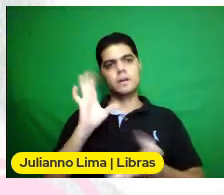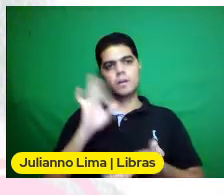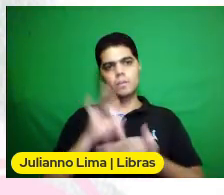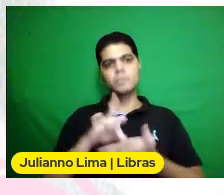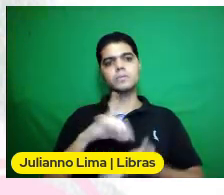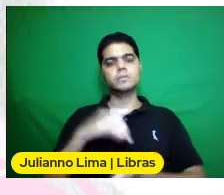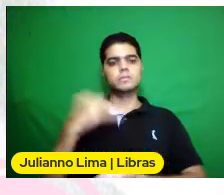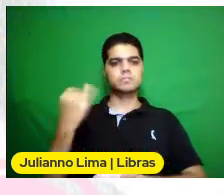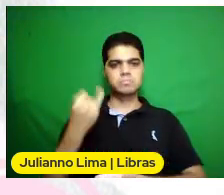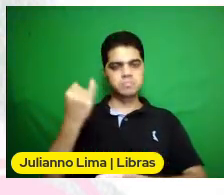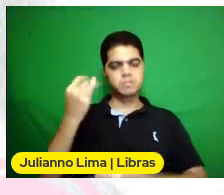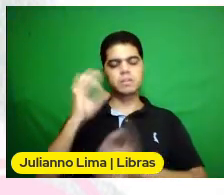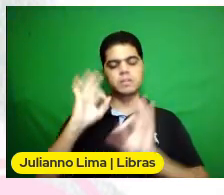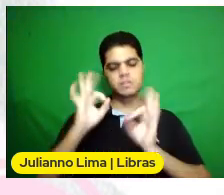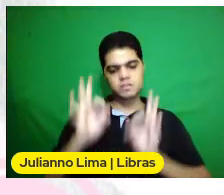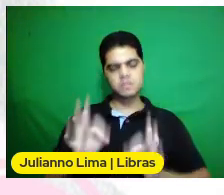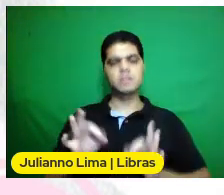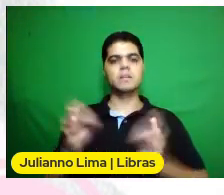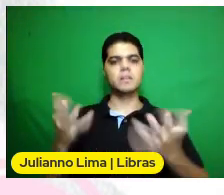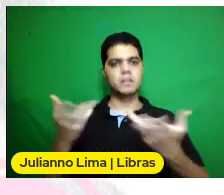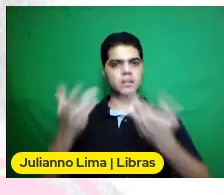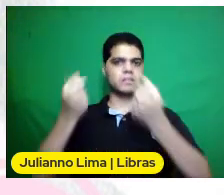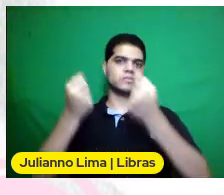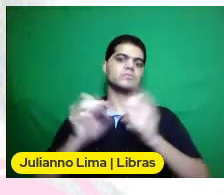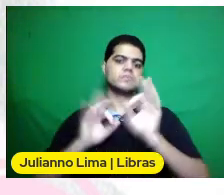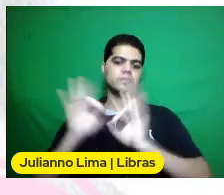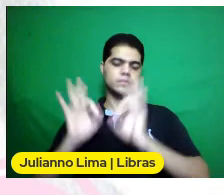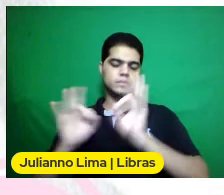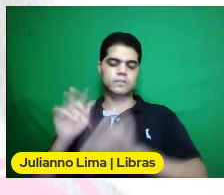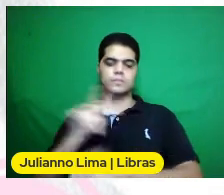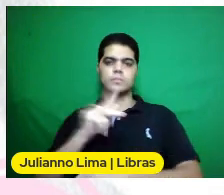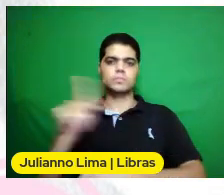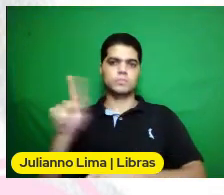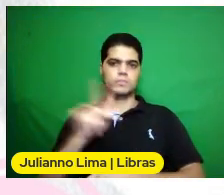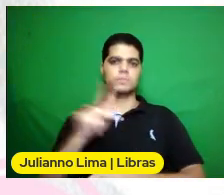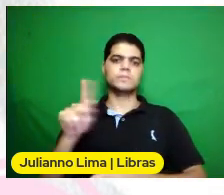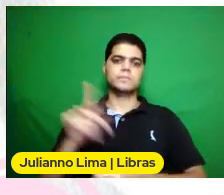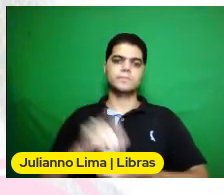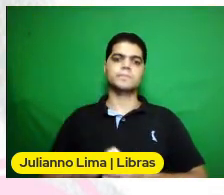né, a ser estimulada pelos professores.